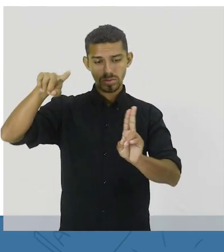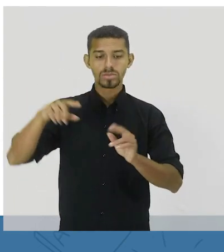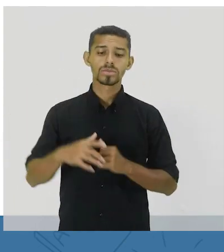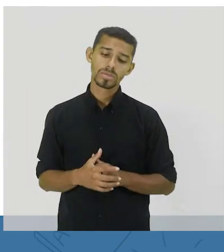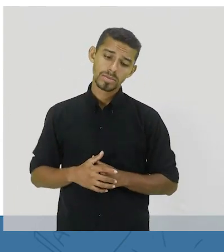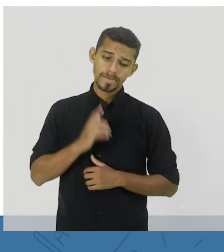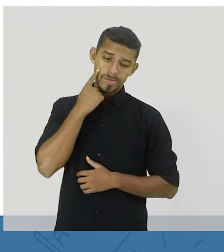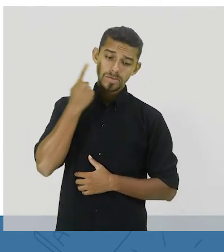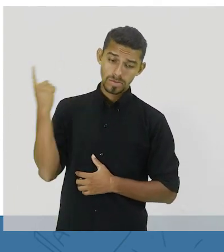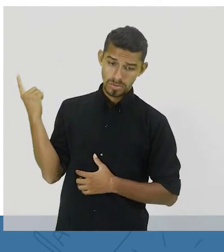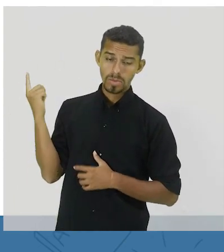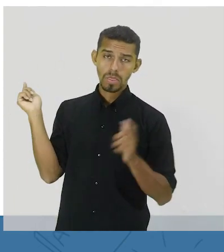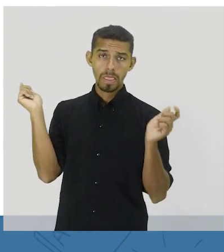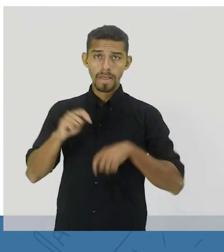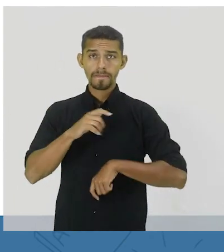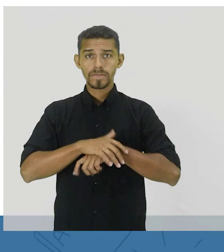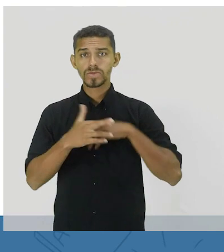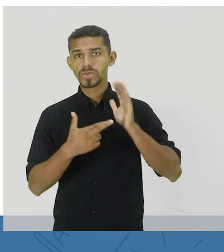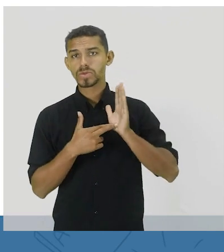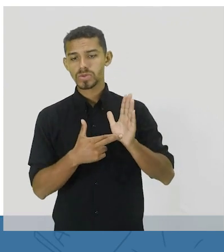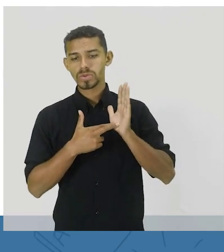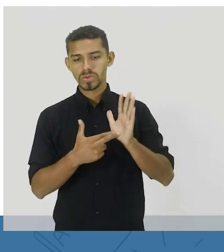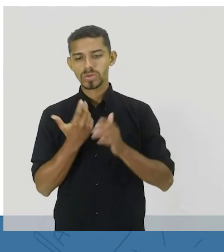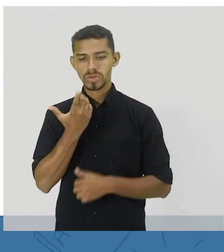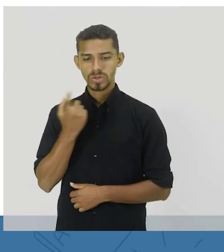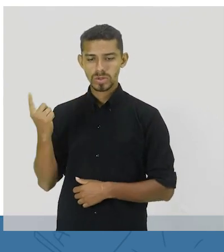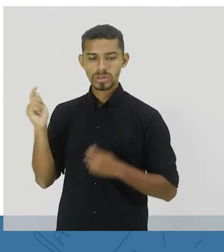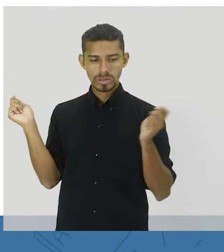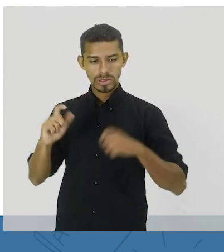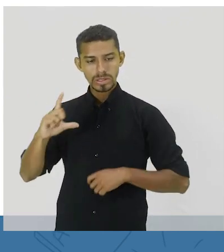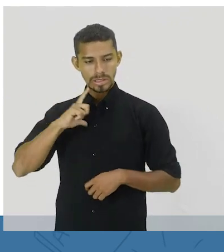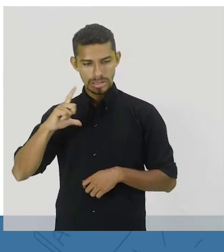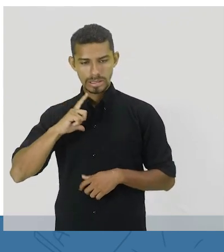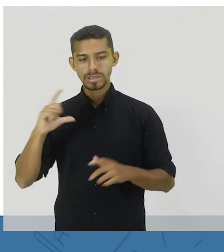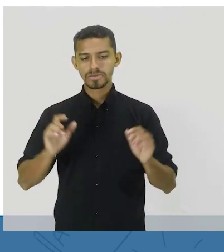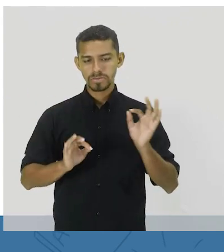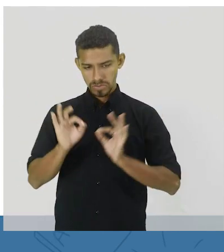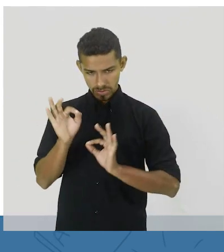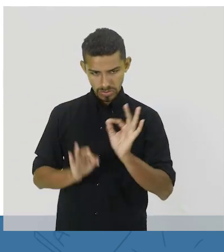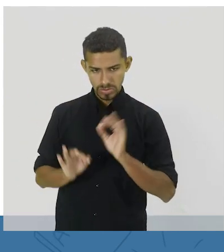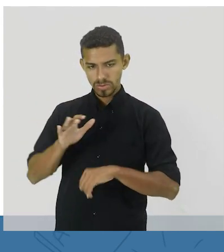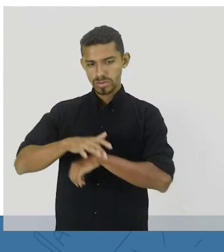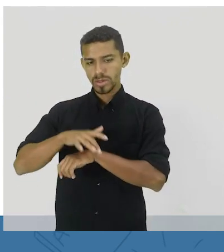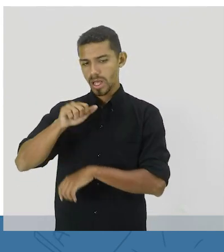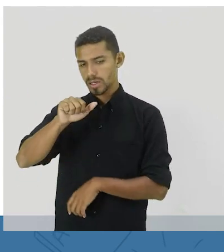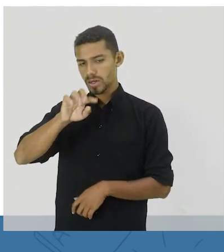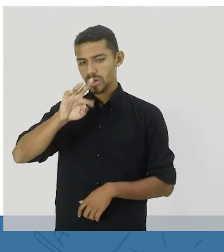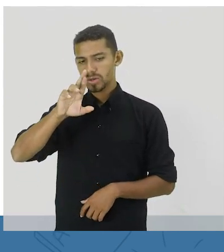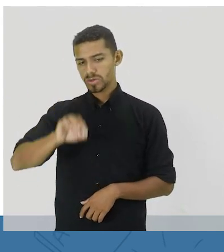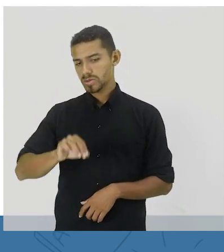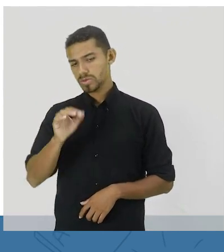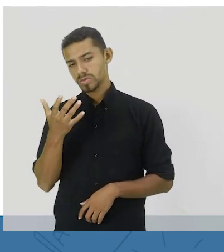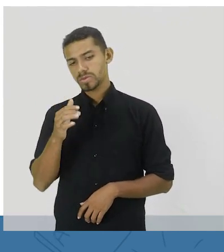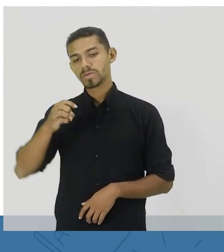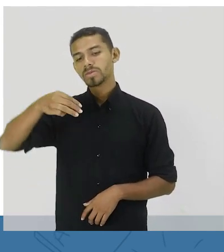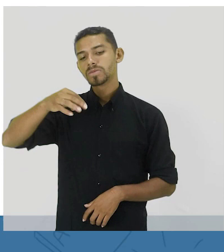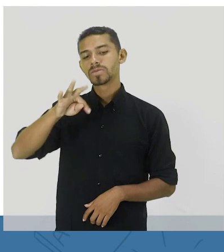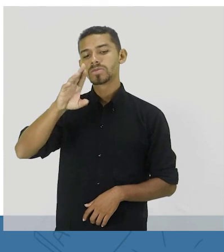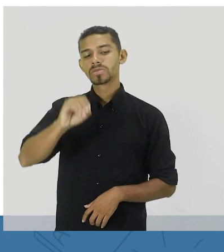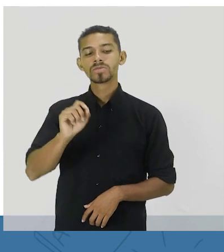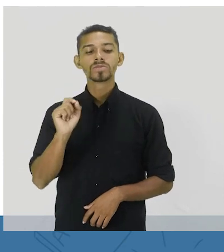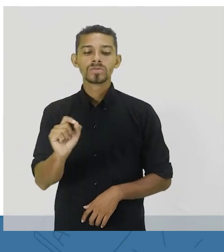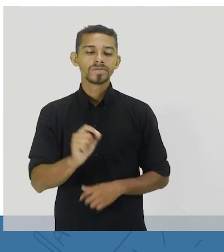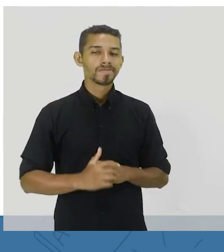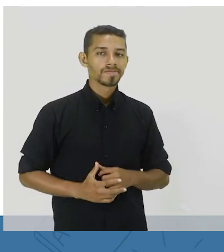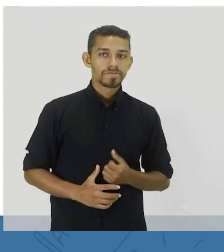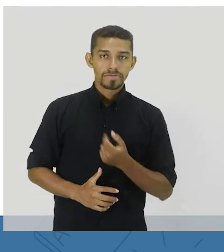condições apresentadas, o reservatório deverá ser construído por uma altura mínima em metros de. Turma, a gente sabe